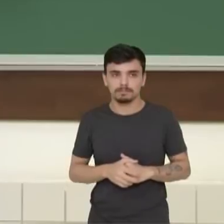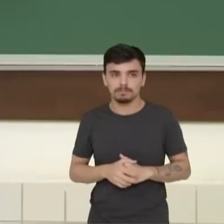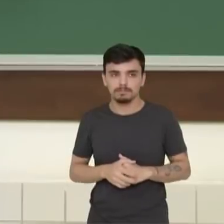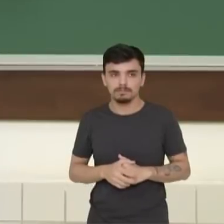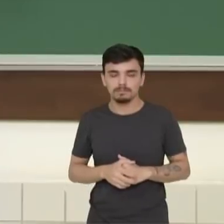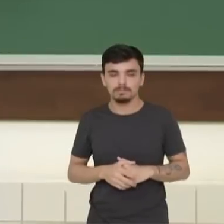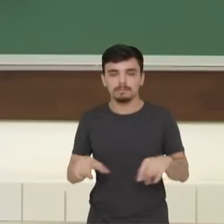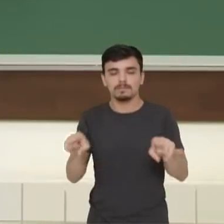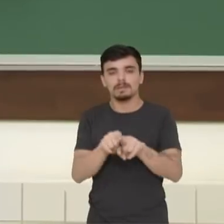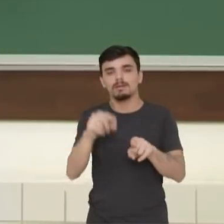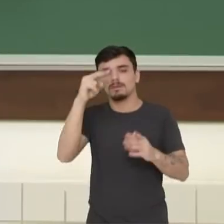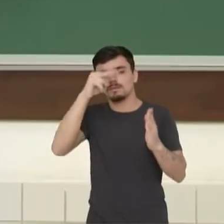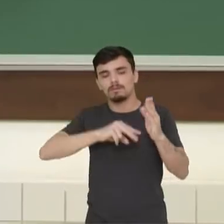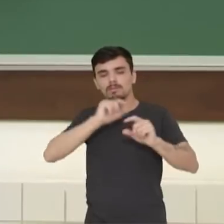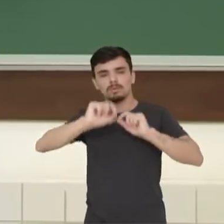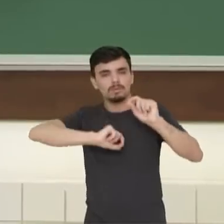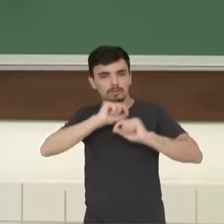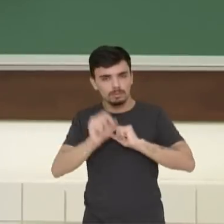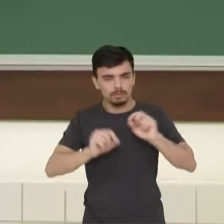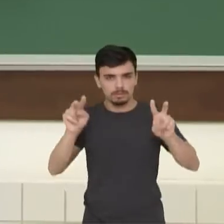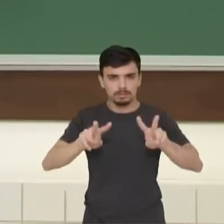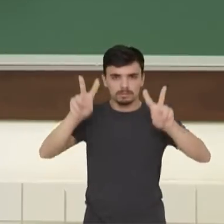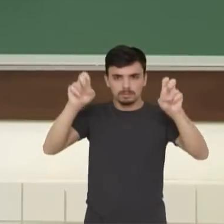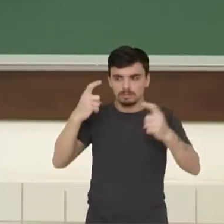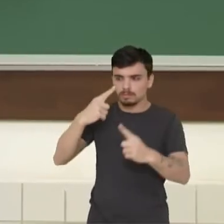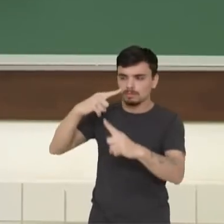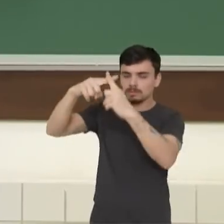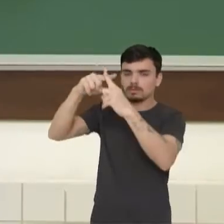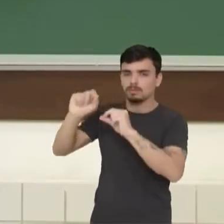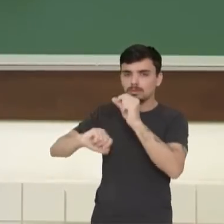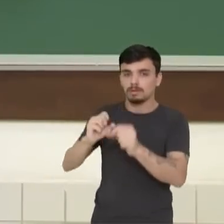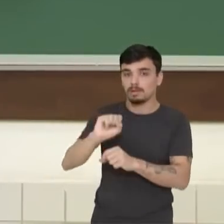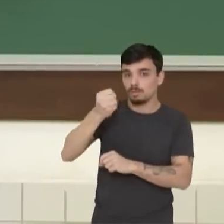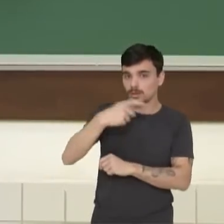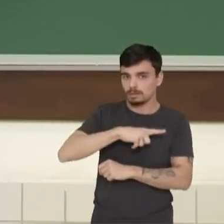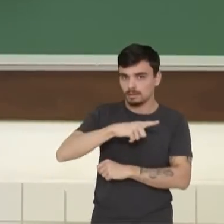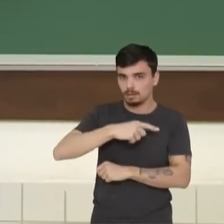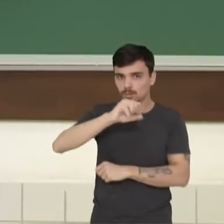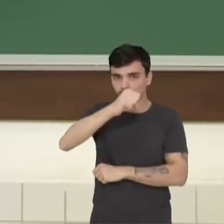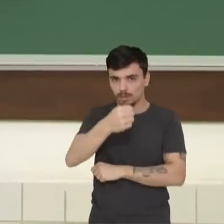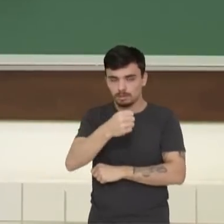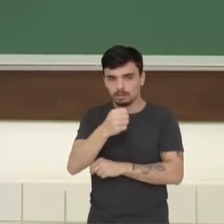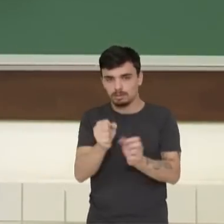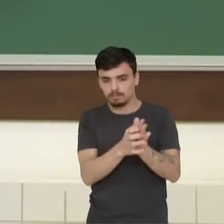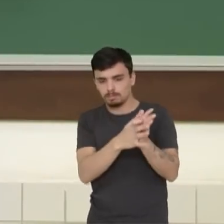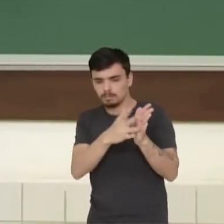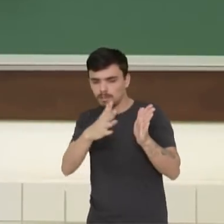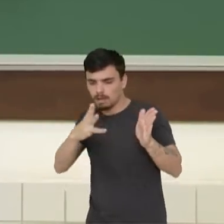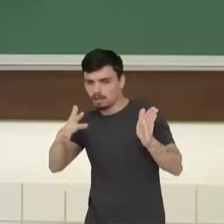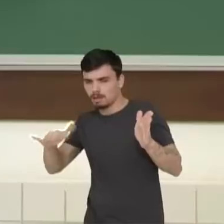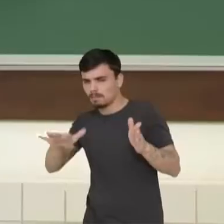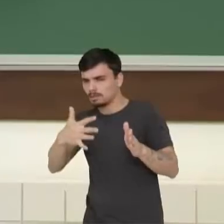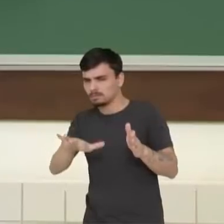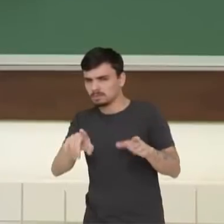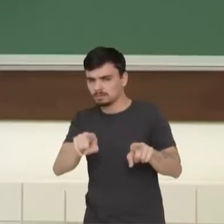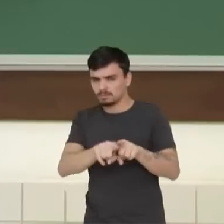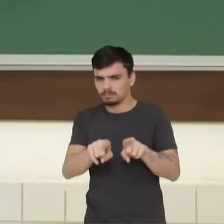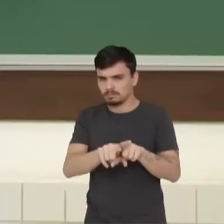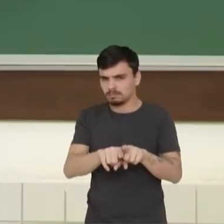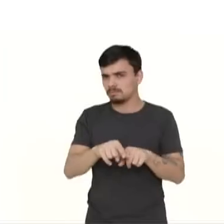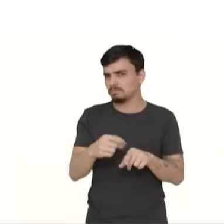vimos, então, né, que isso vai acontecer. As cruzadas vão ter 8 cruzadas, né, ao longo de mais ali,